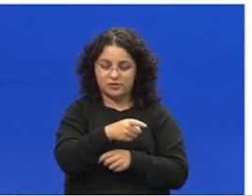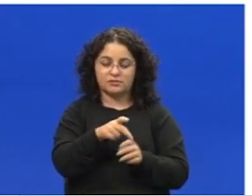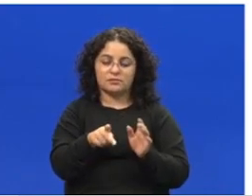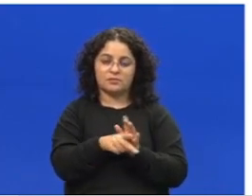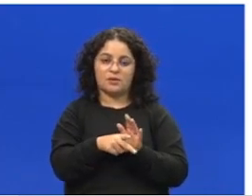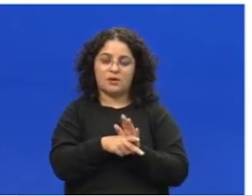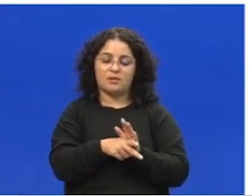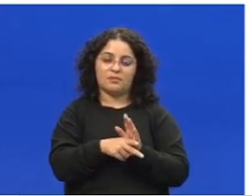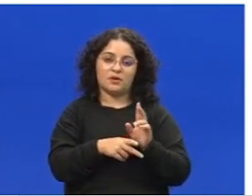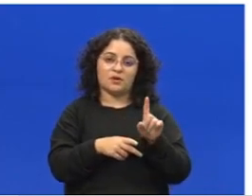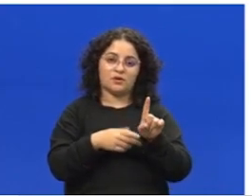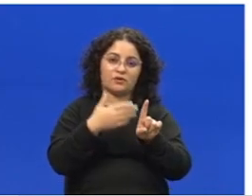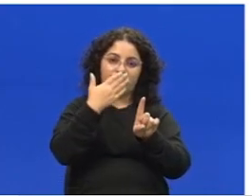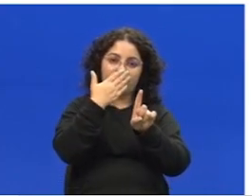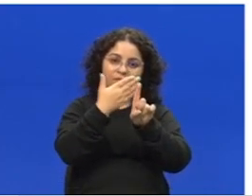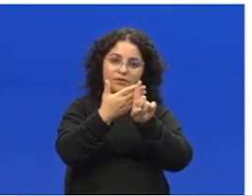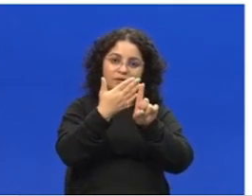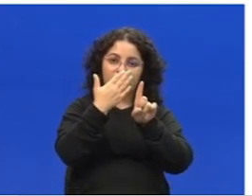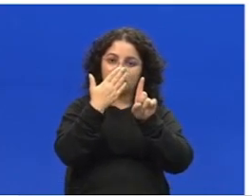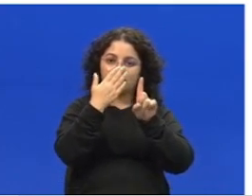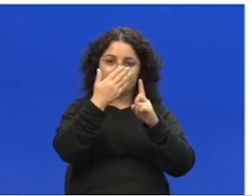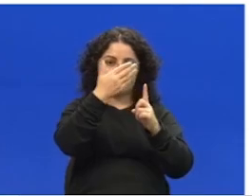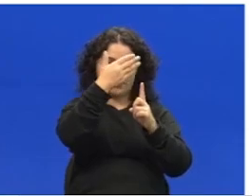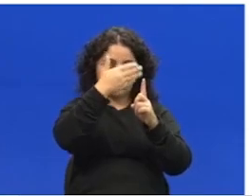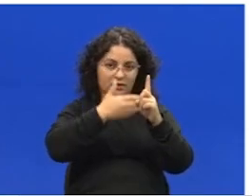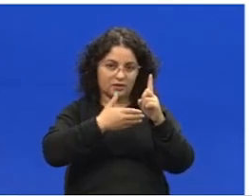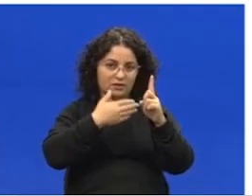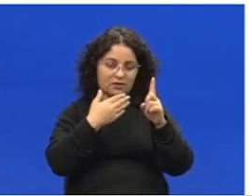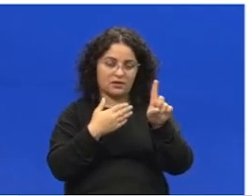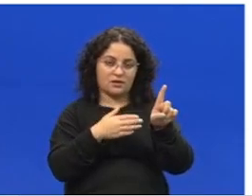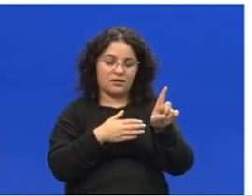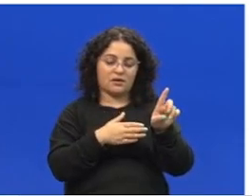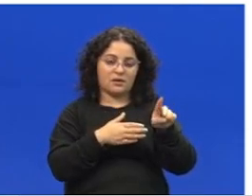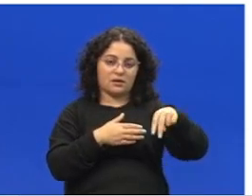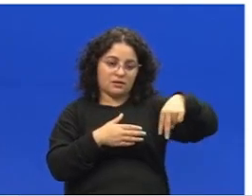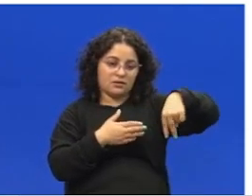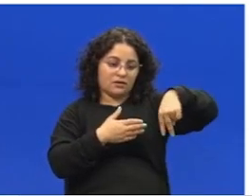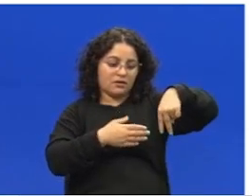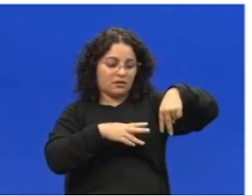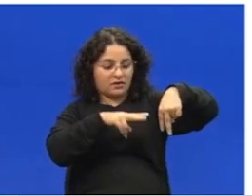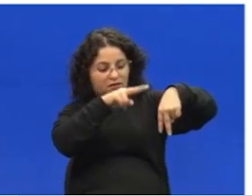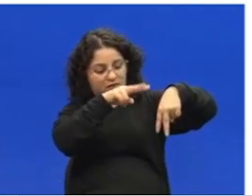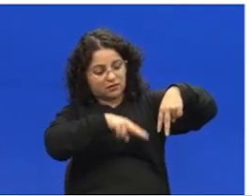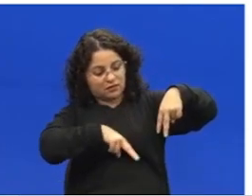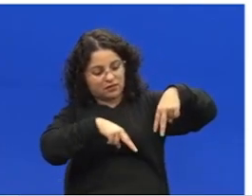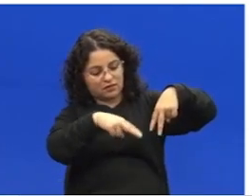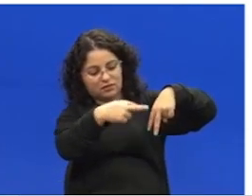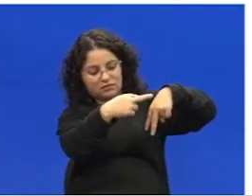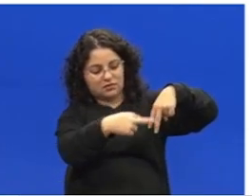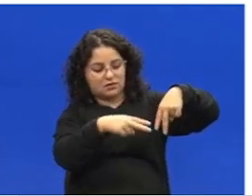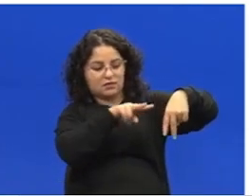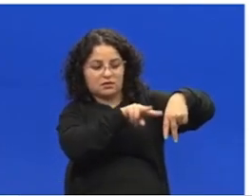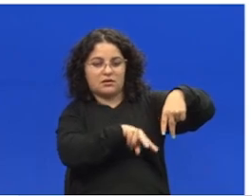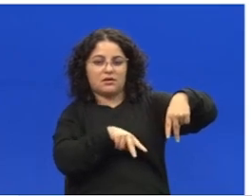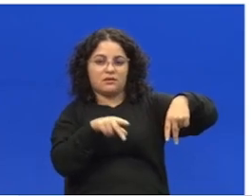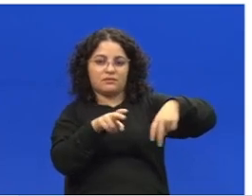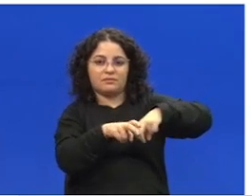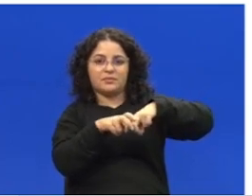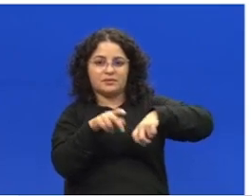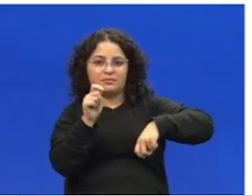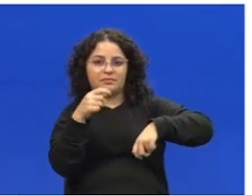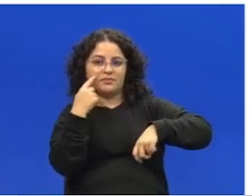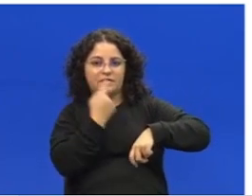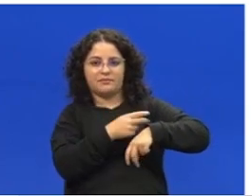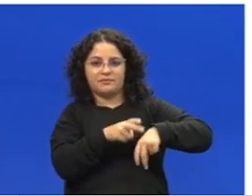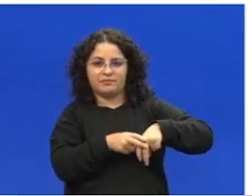nessa aqui, na imagem lateral. Então, onde eu observo, de fato, esse desalinhamento da minha